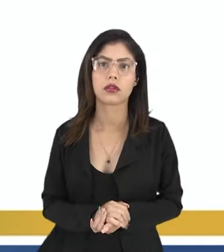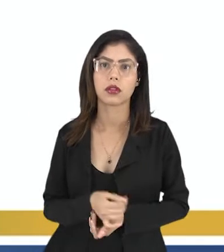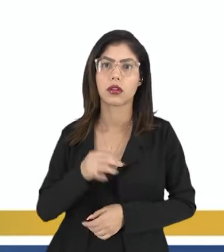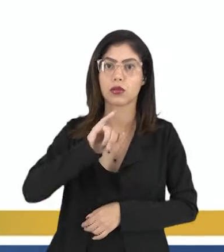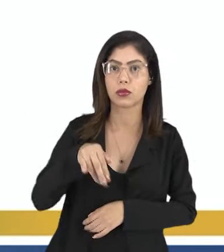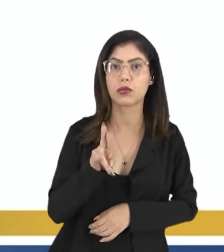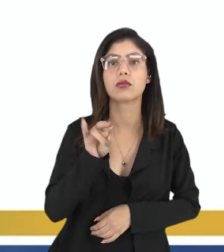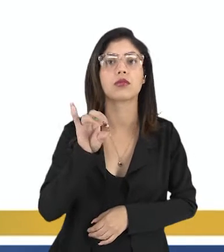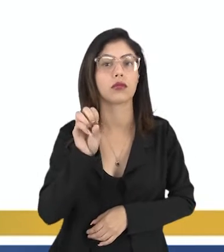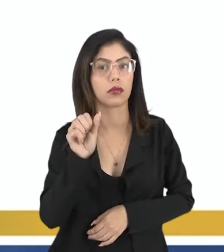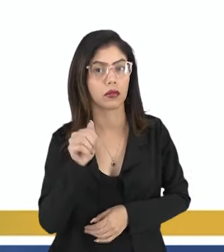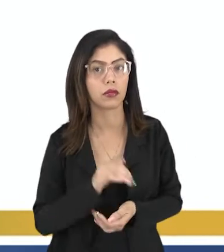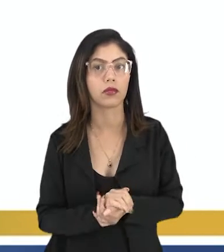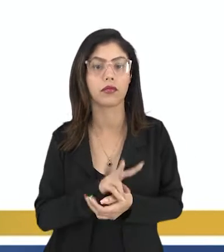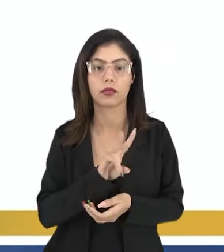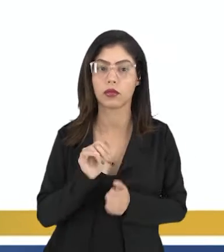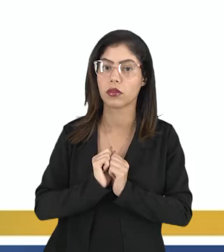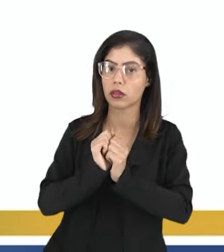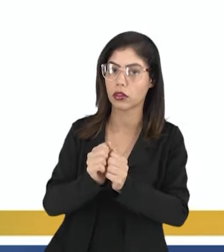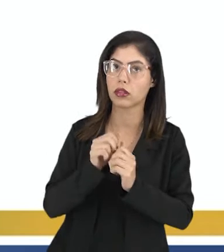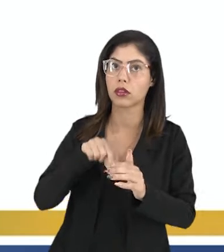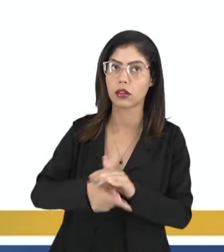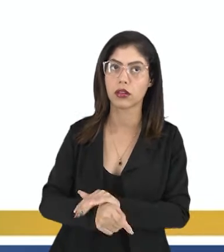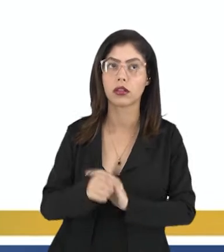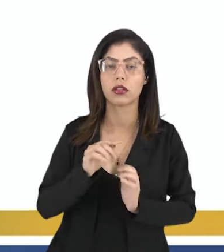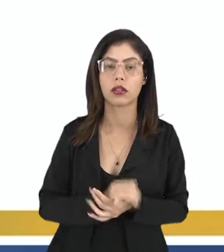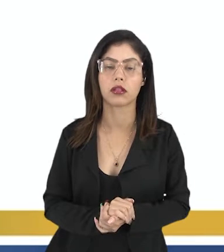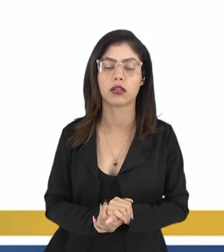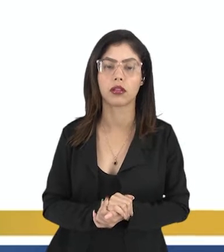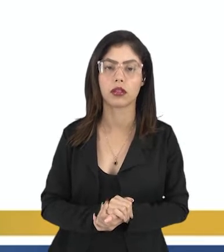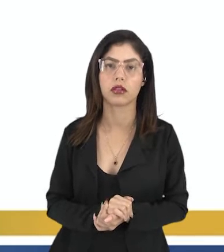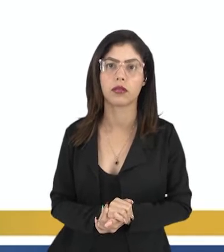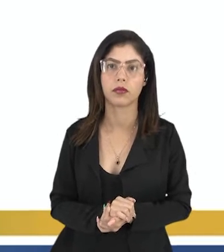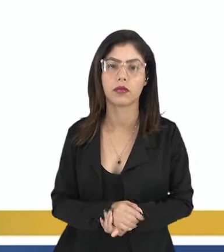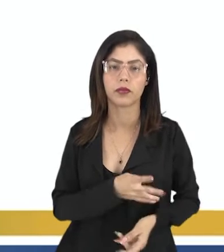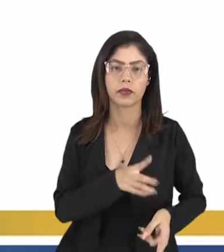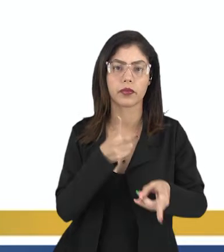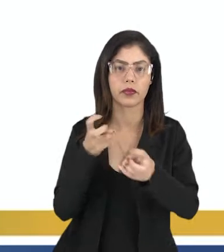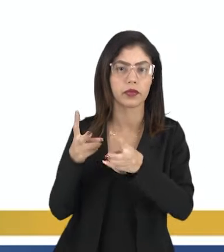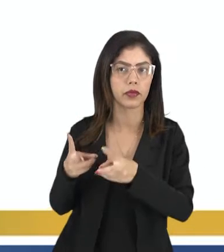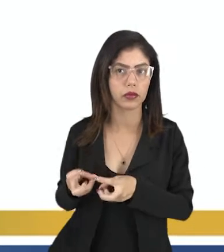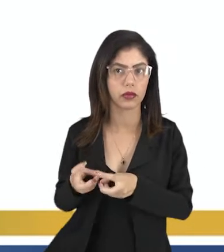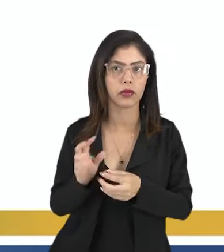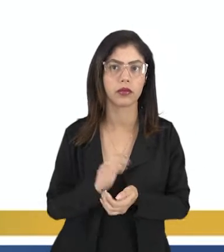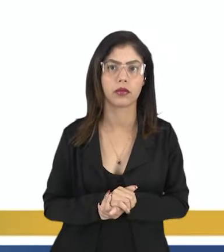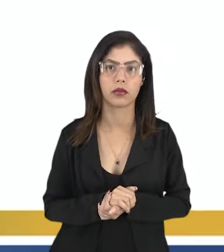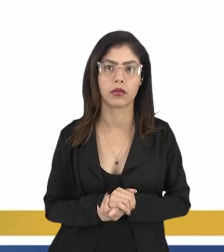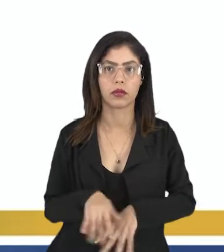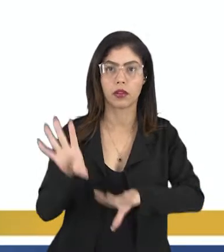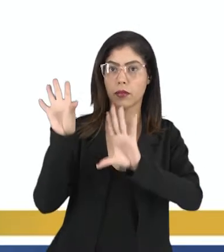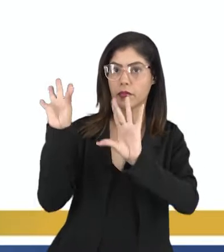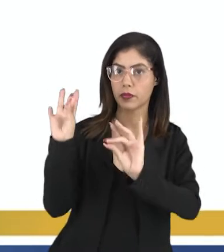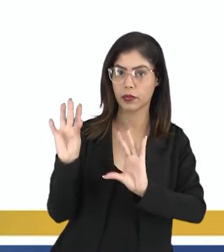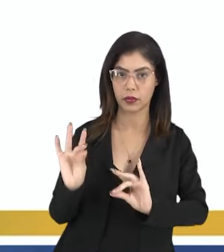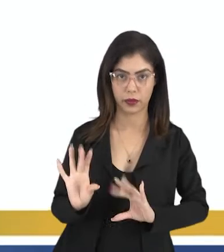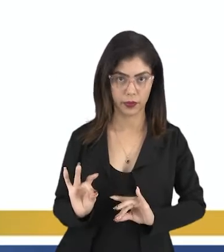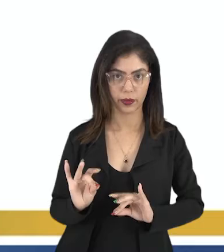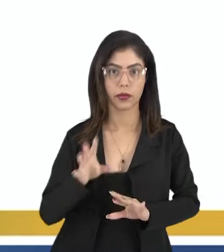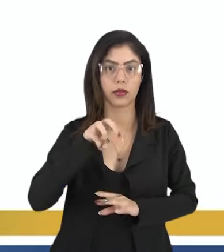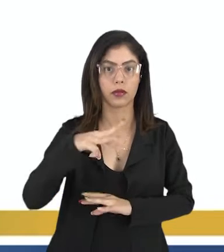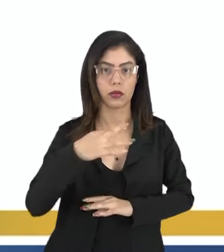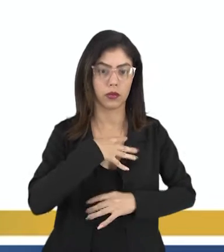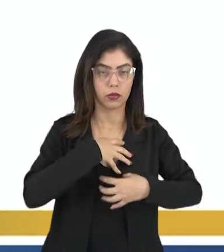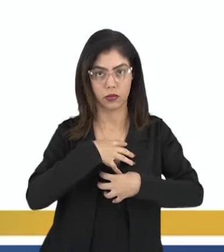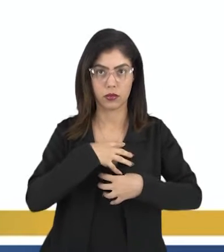o juro ele vai estar incidido, certo? E aí vocês vão perceber que a cada momento que